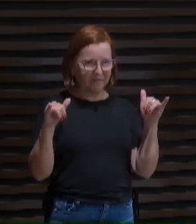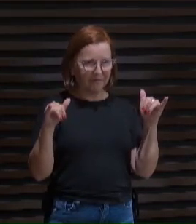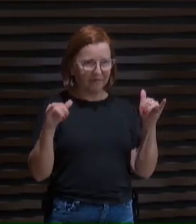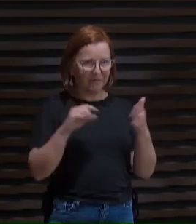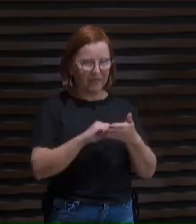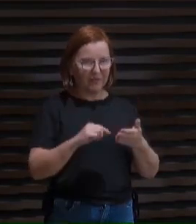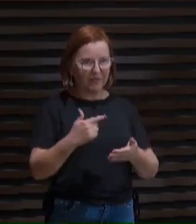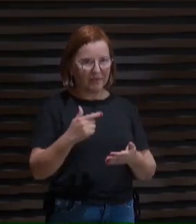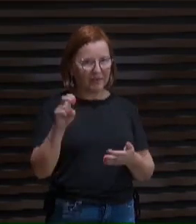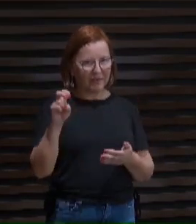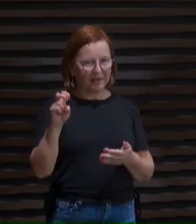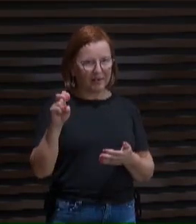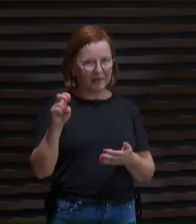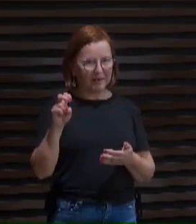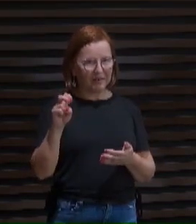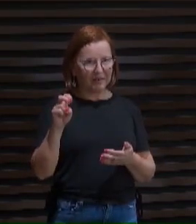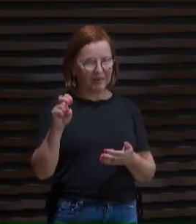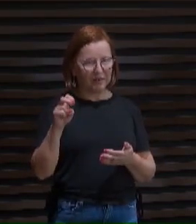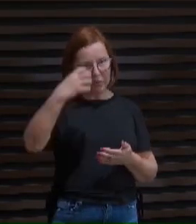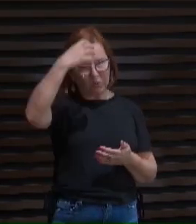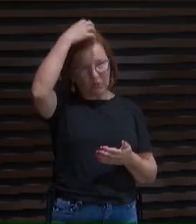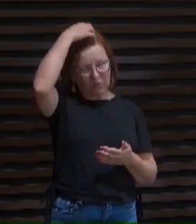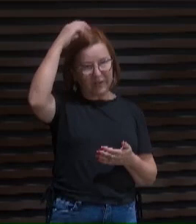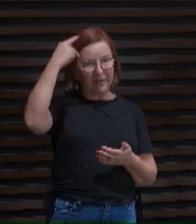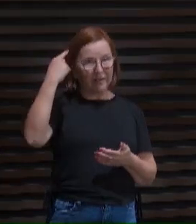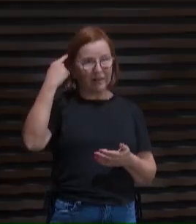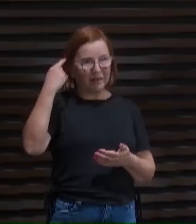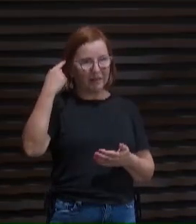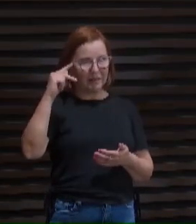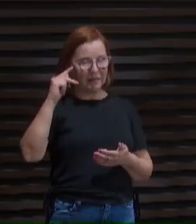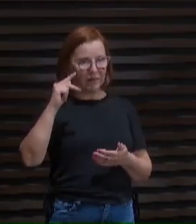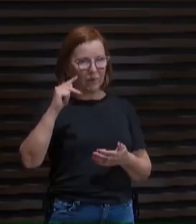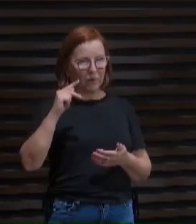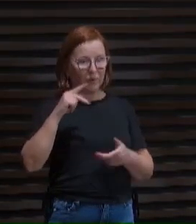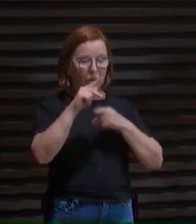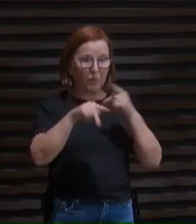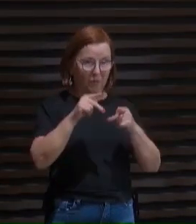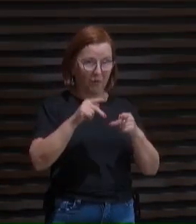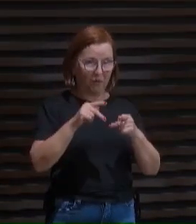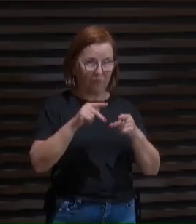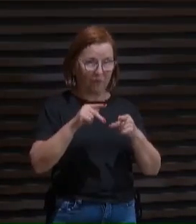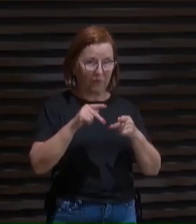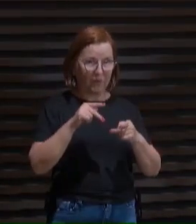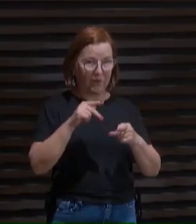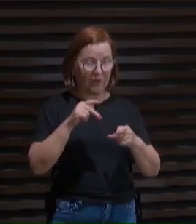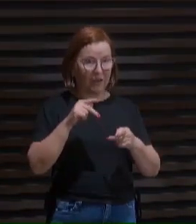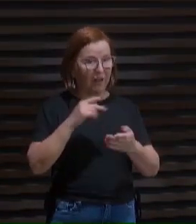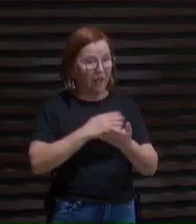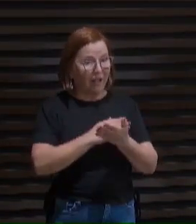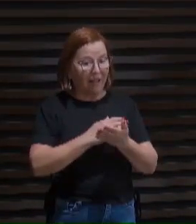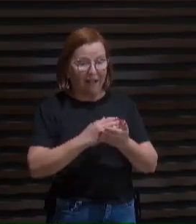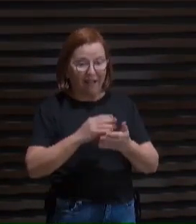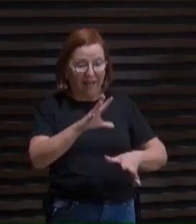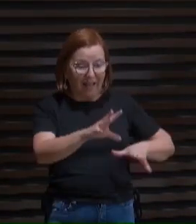versículo 25, vieram Josafá e o seu povo para saquear os despojos, e acharam entre os cadáveres